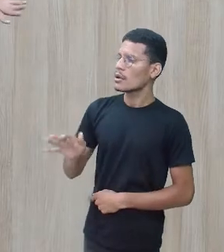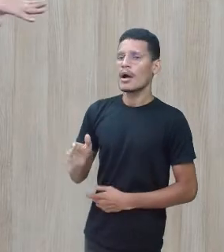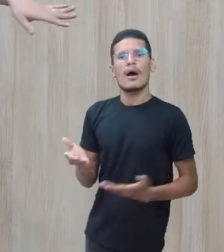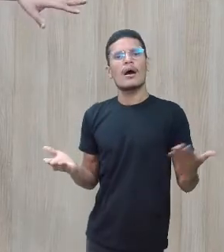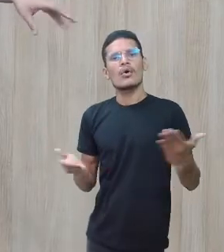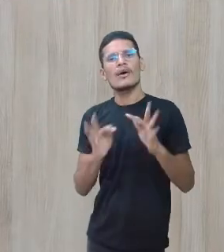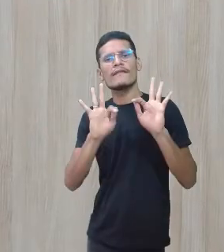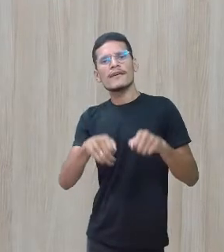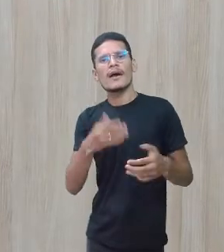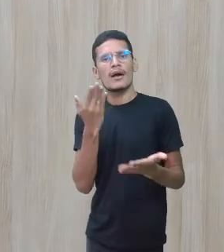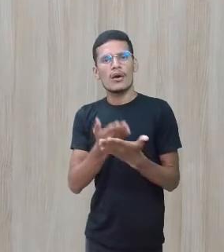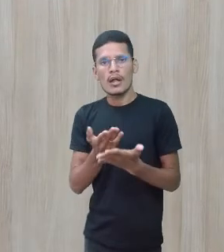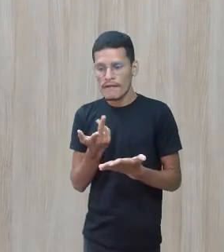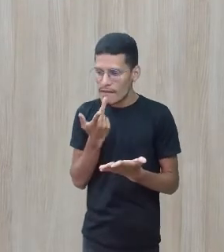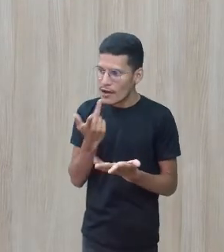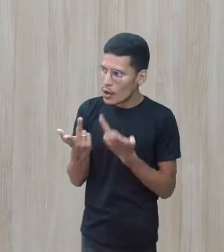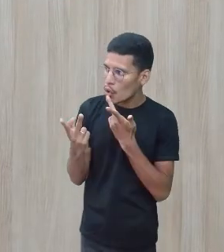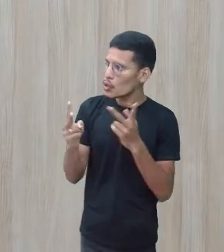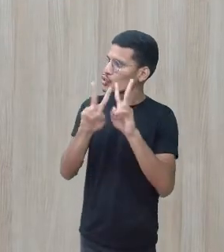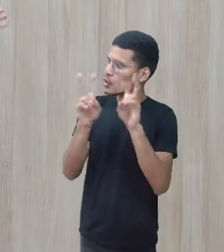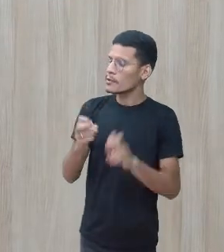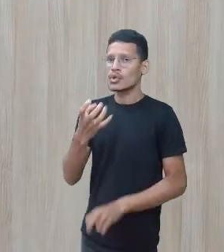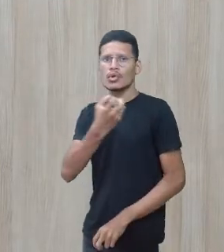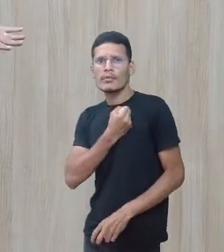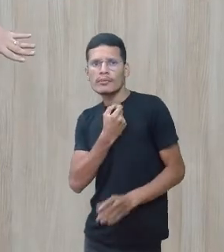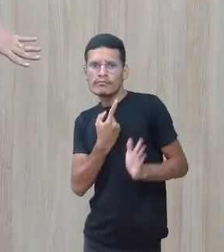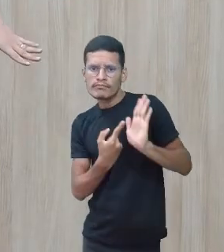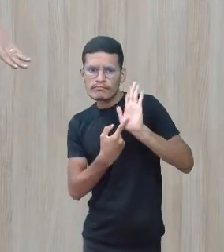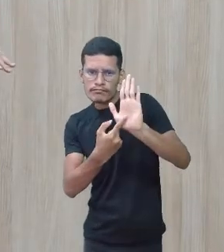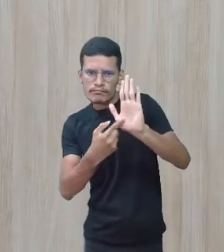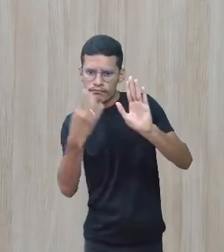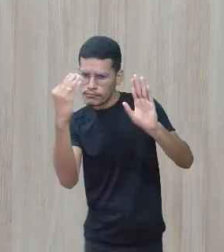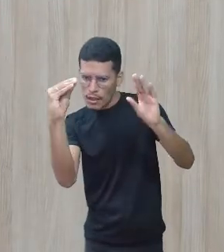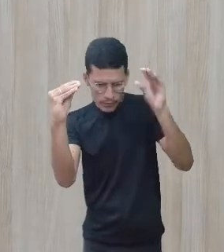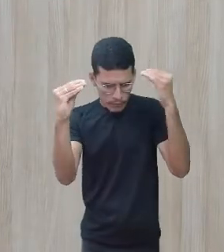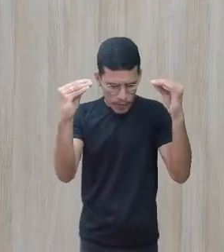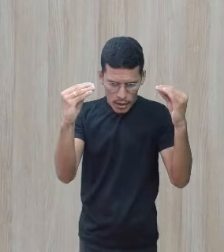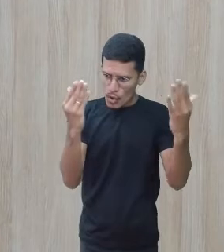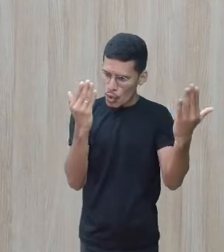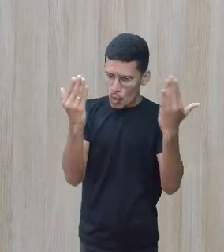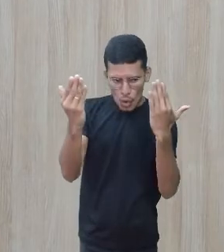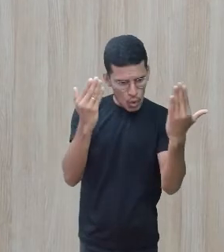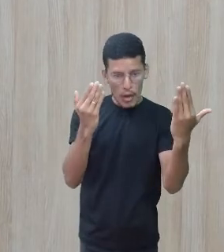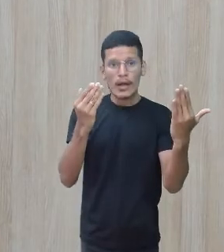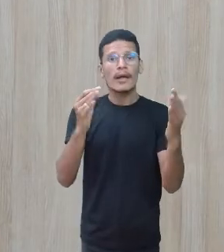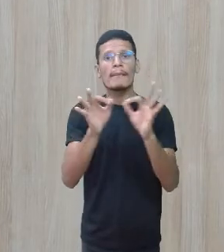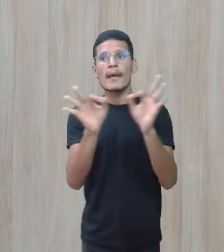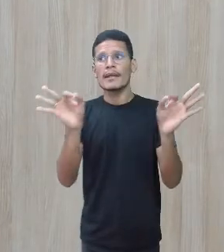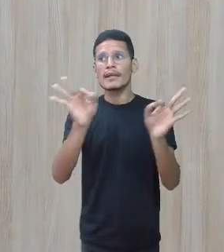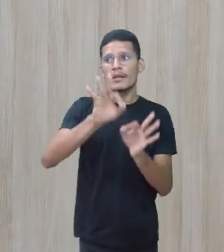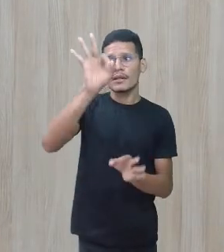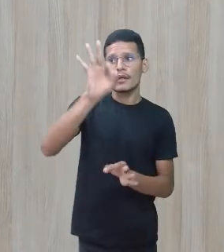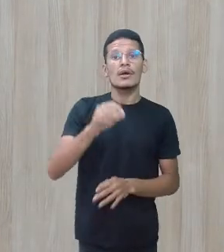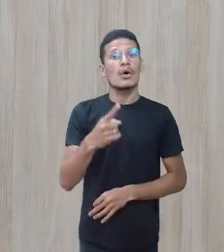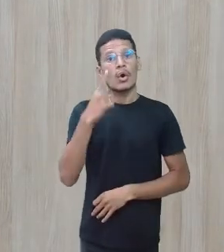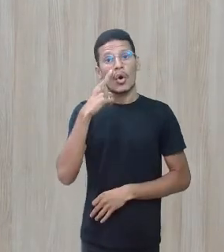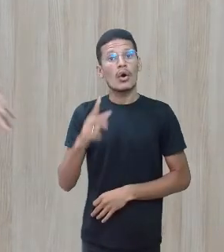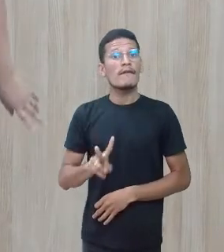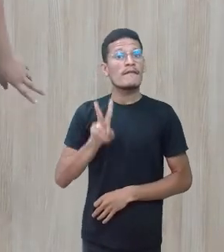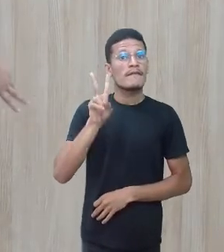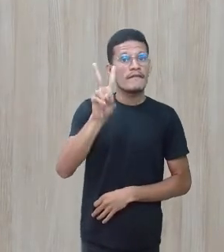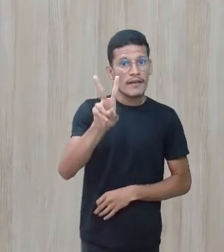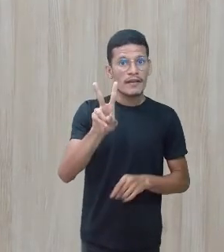já começou a falar sobre números, colocando essa comparação entre as medidas. E aí, Vitória, para você também.